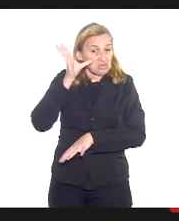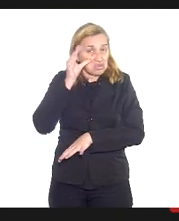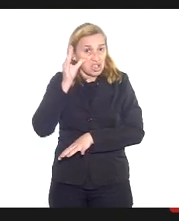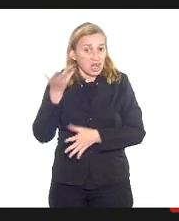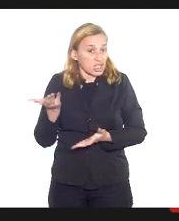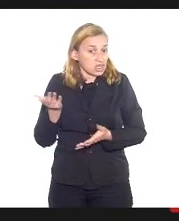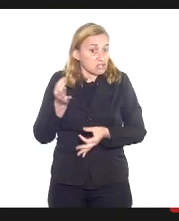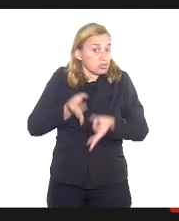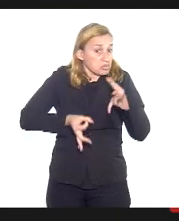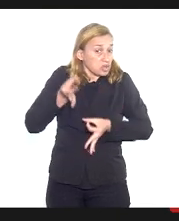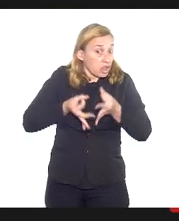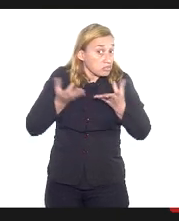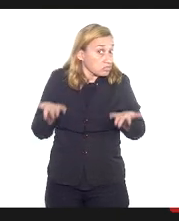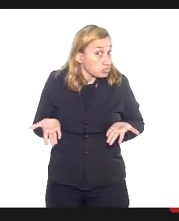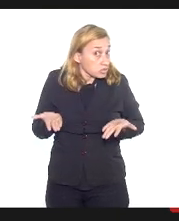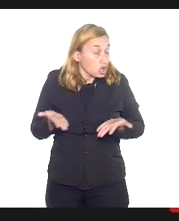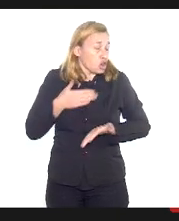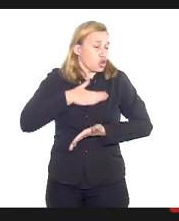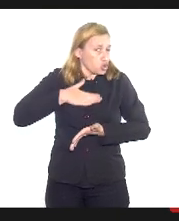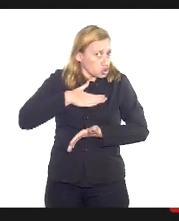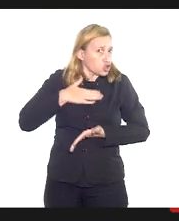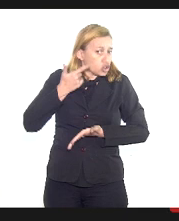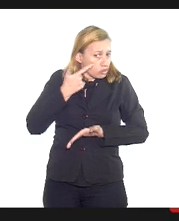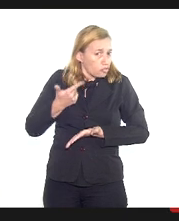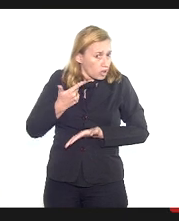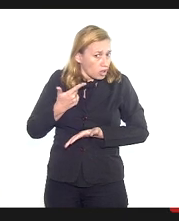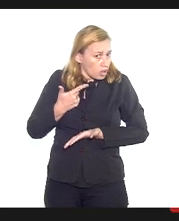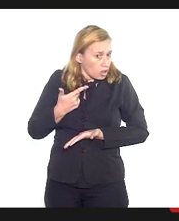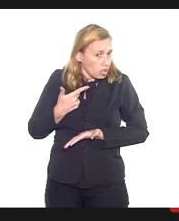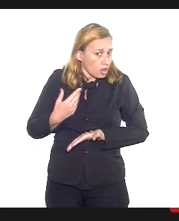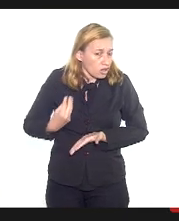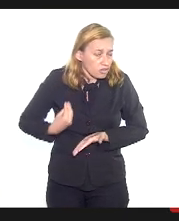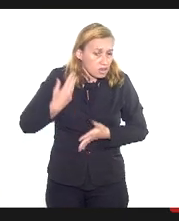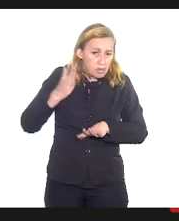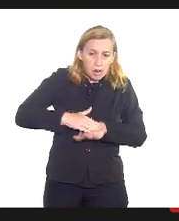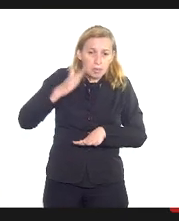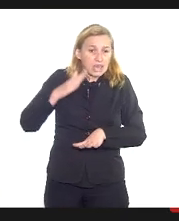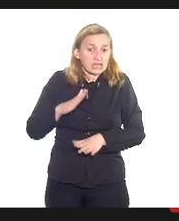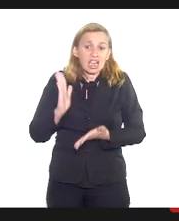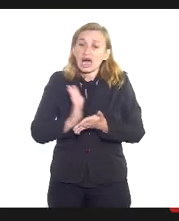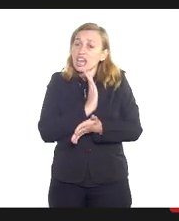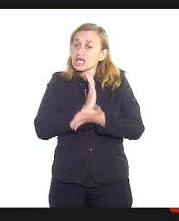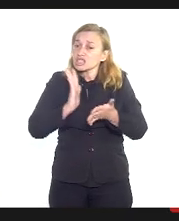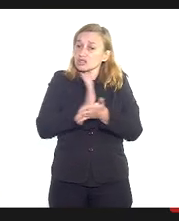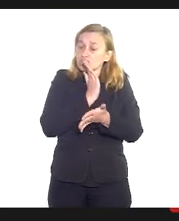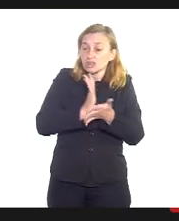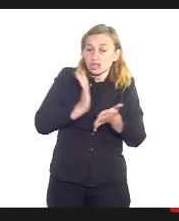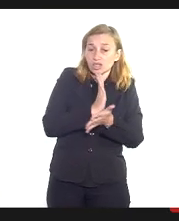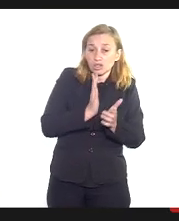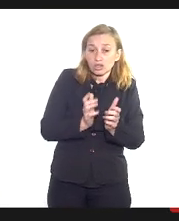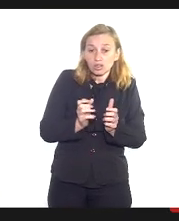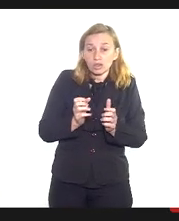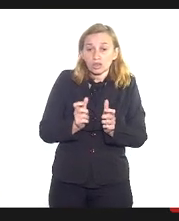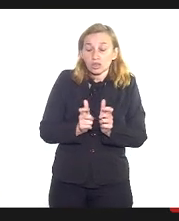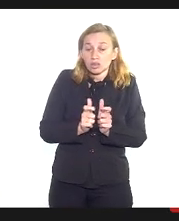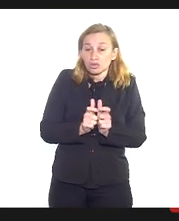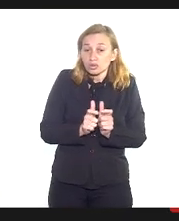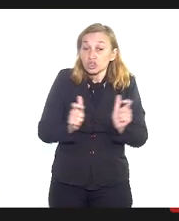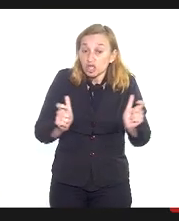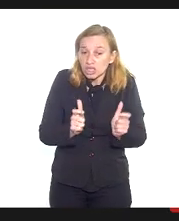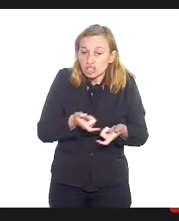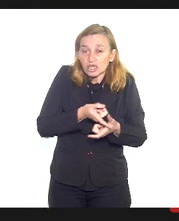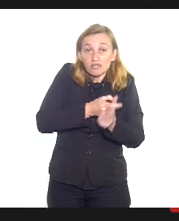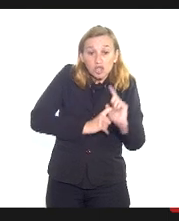no tribunal. Eu gostaria de uma presença maior, porque muitas vezes os grandes devedores do